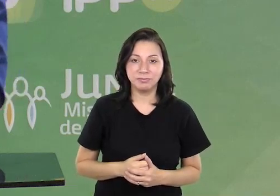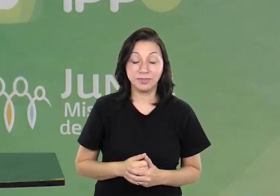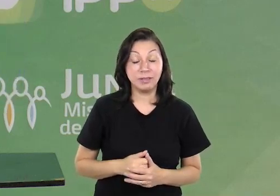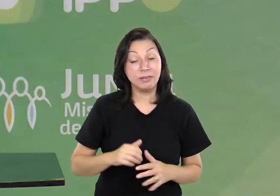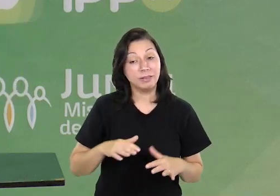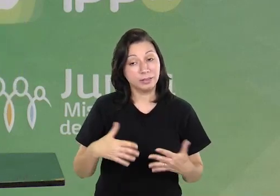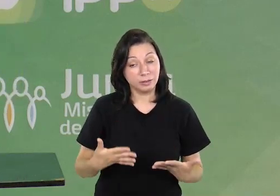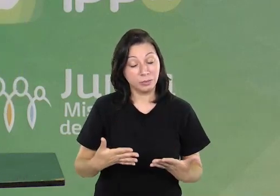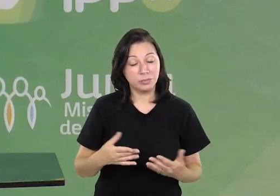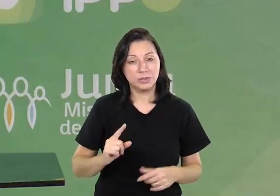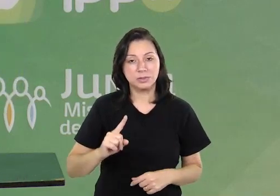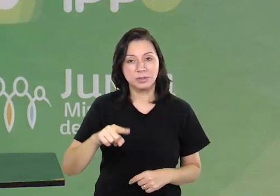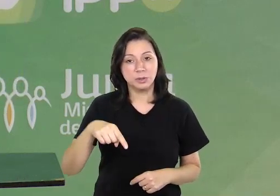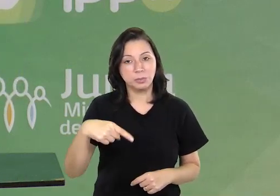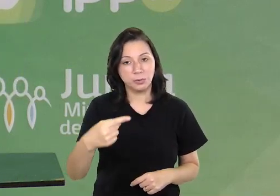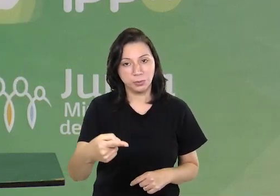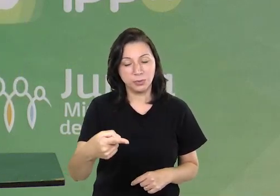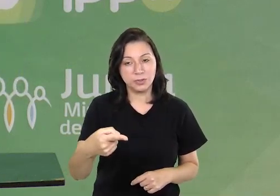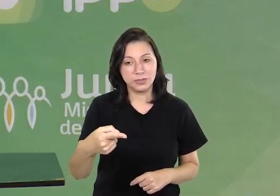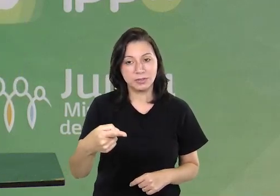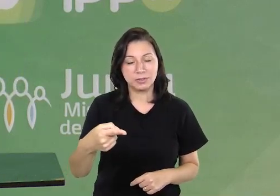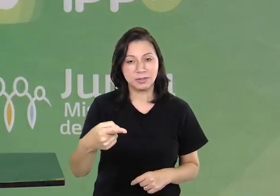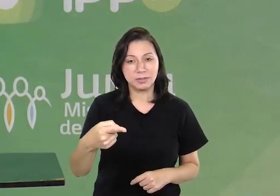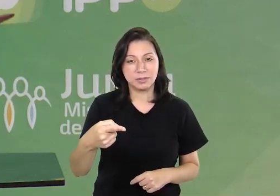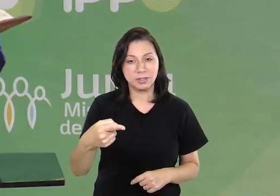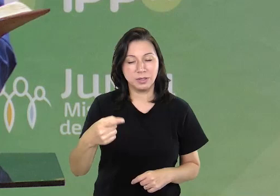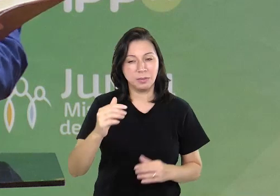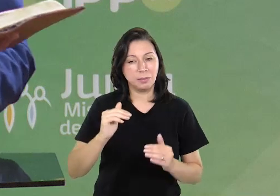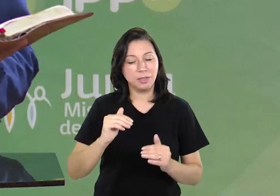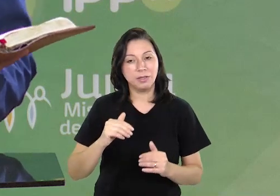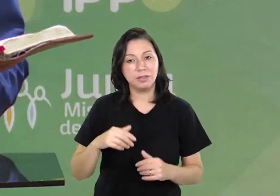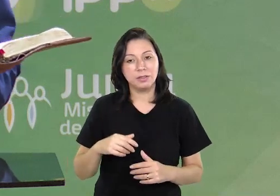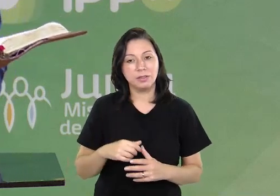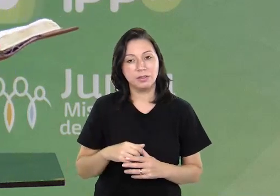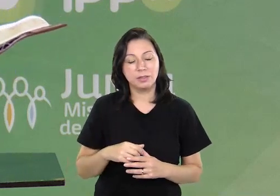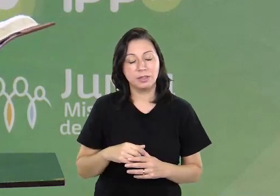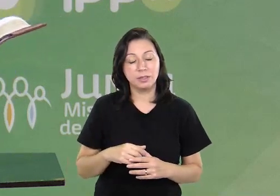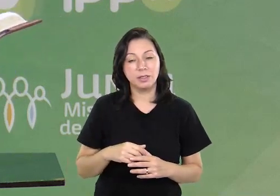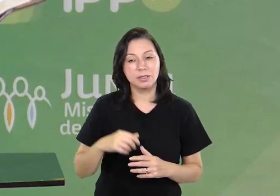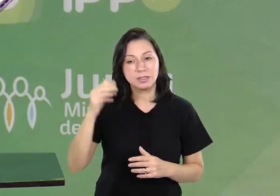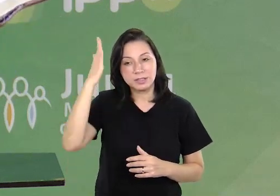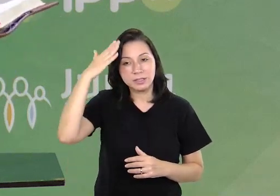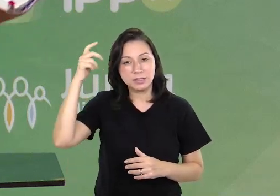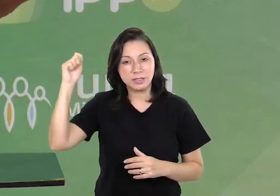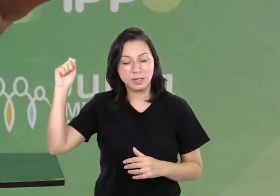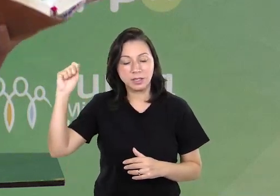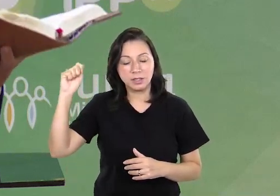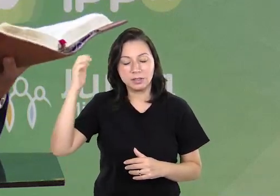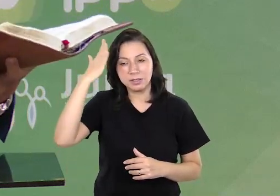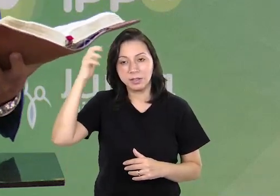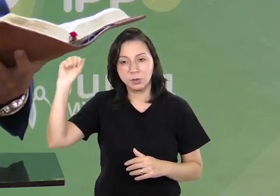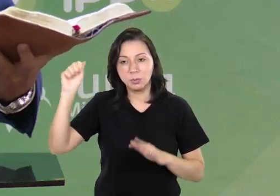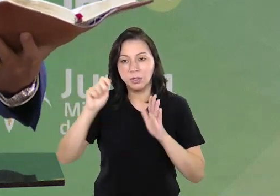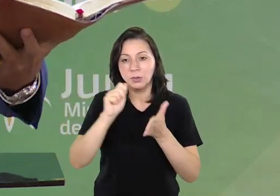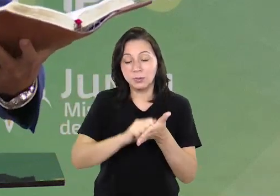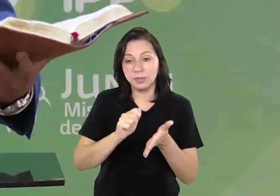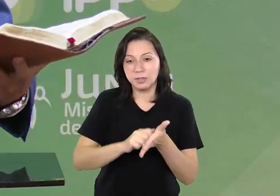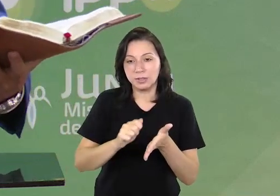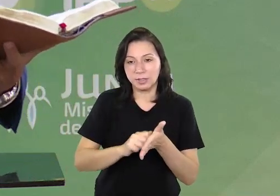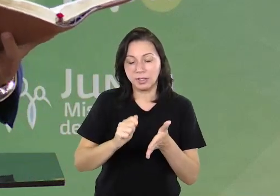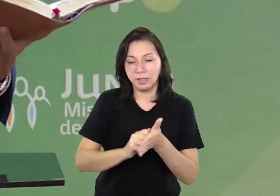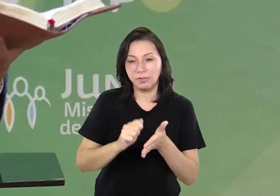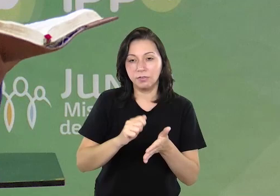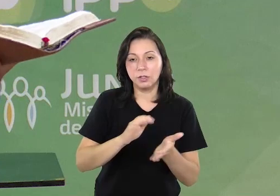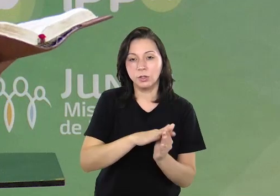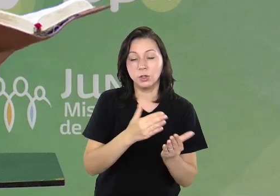Salomão tomado por sabedoria divina vai escrever em provérbios 21 o vinho é escarnecedor e a bebida forte